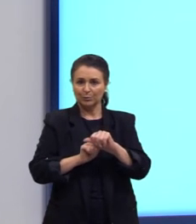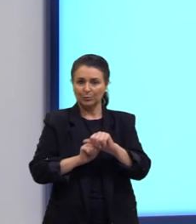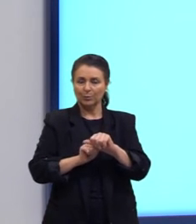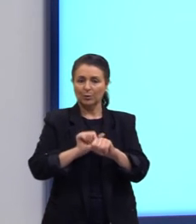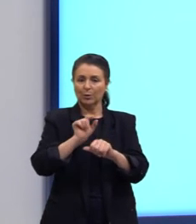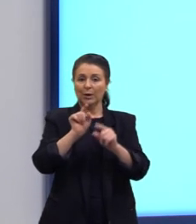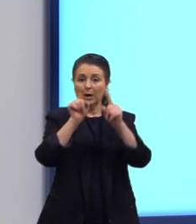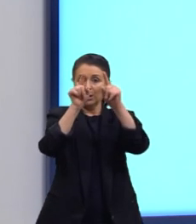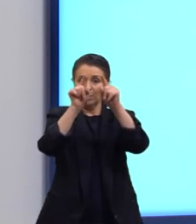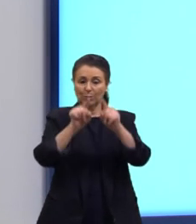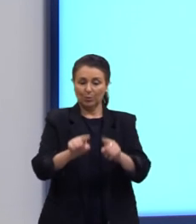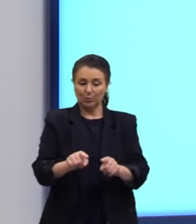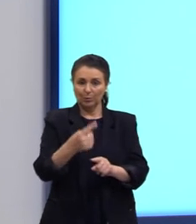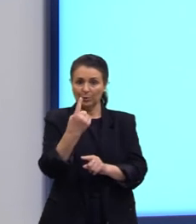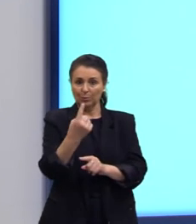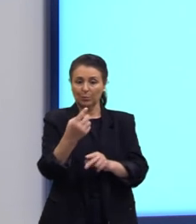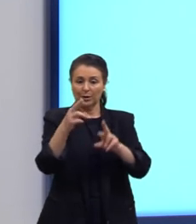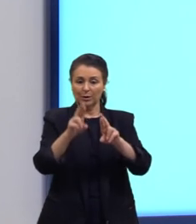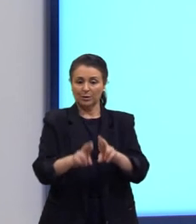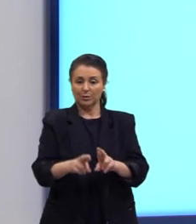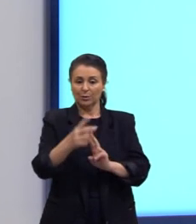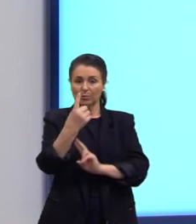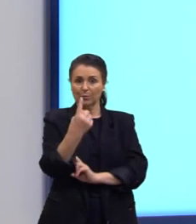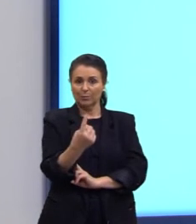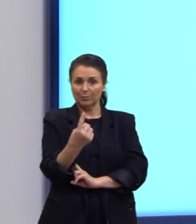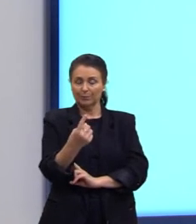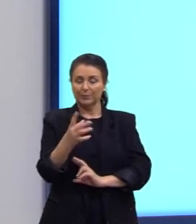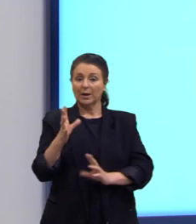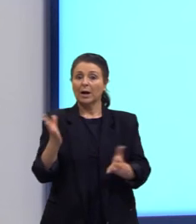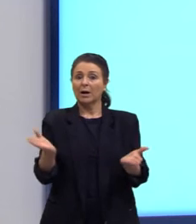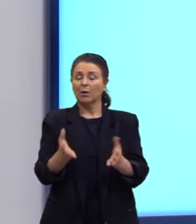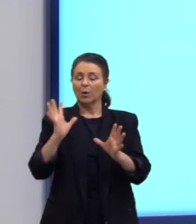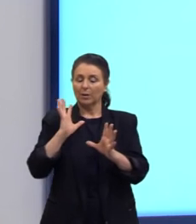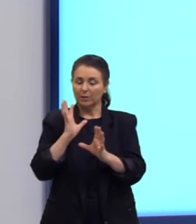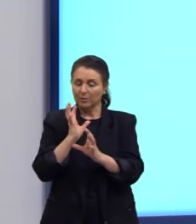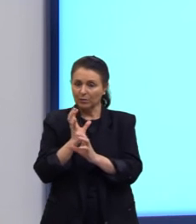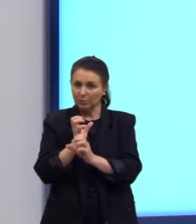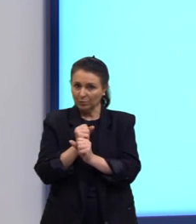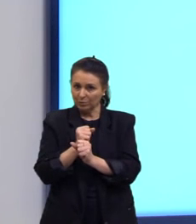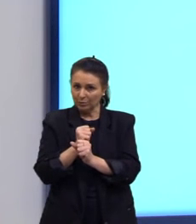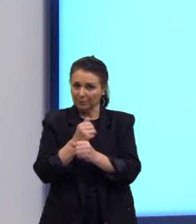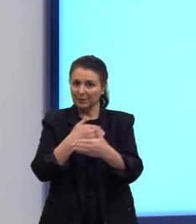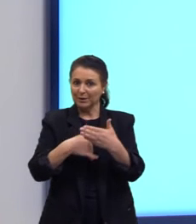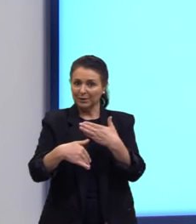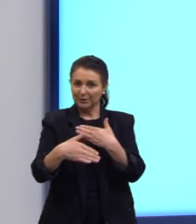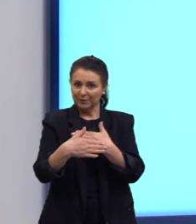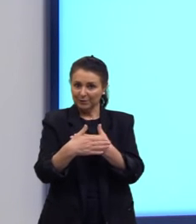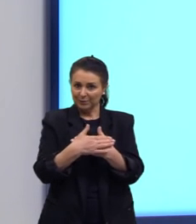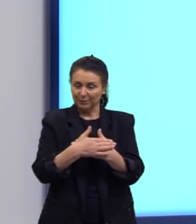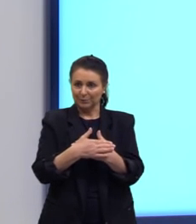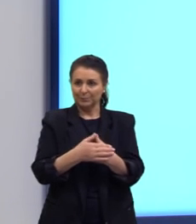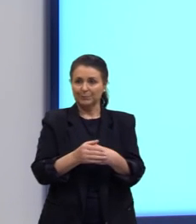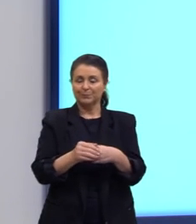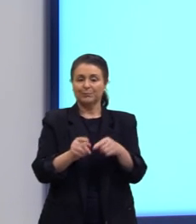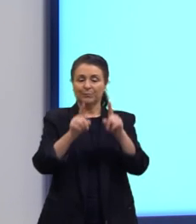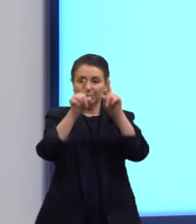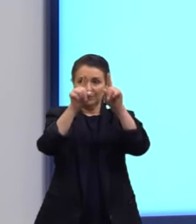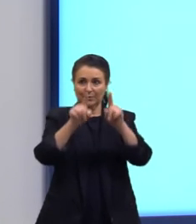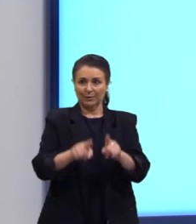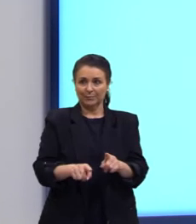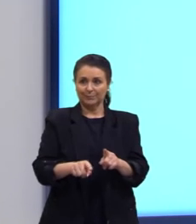um né a região um E aí nós vamos somar todos os valores que tem nessa coluna então nós teríamos